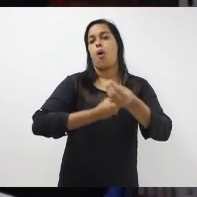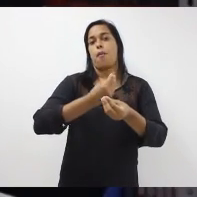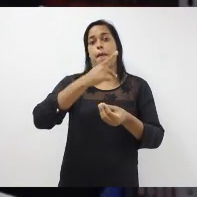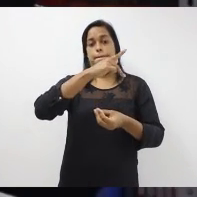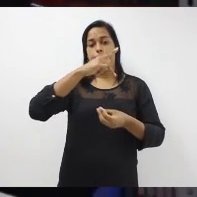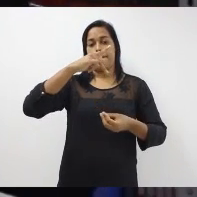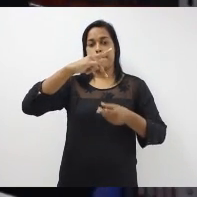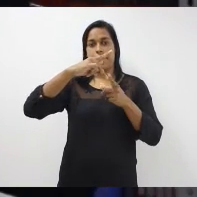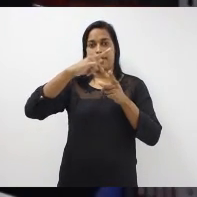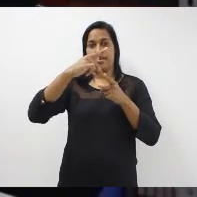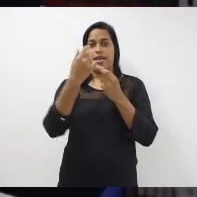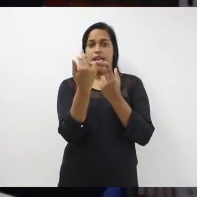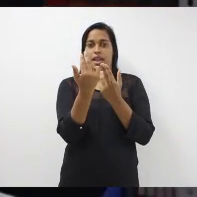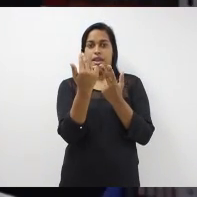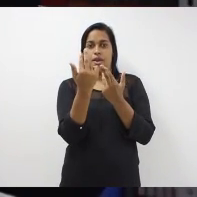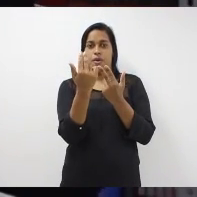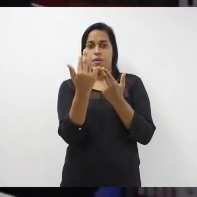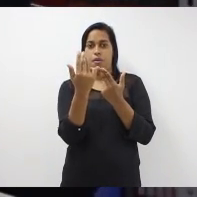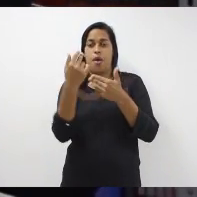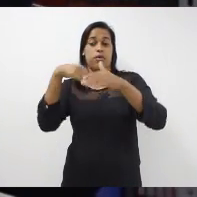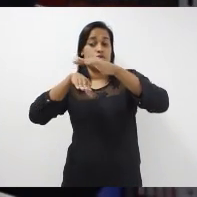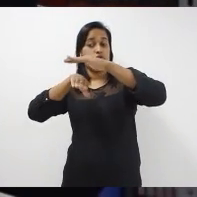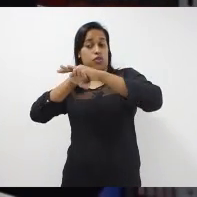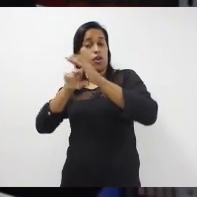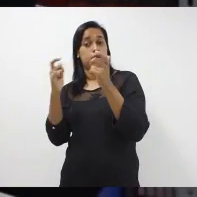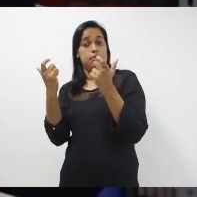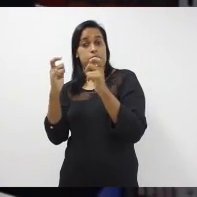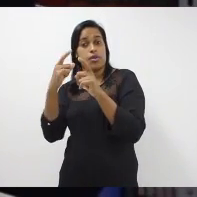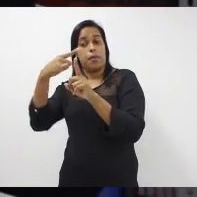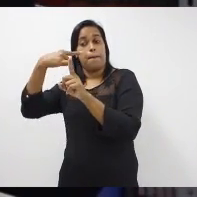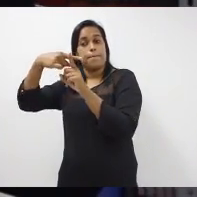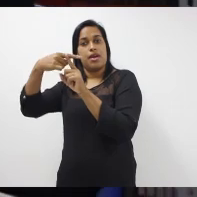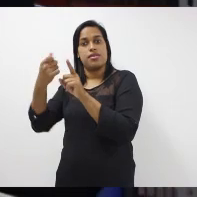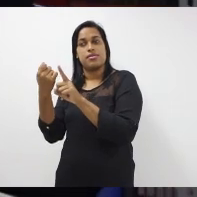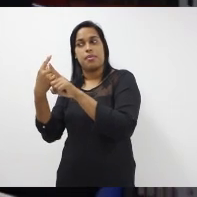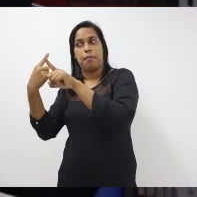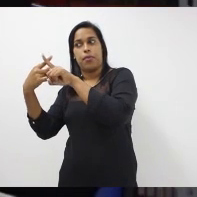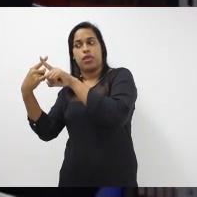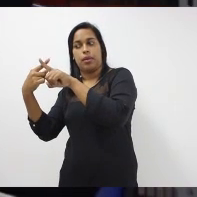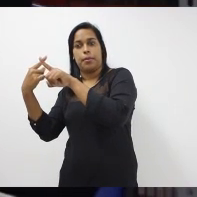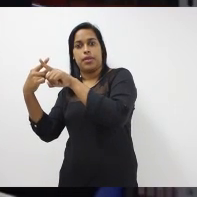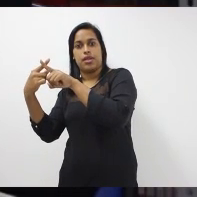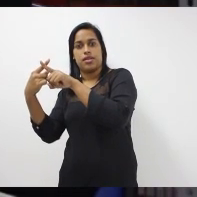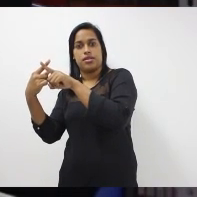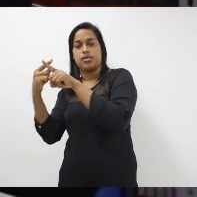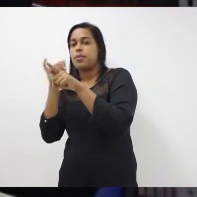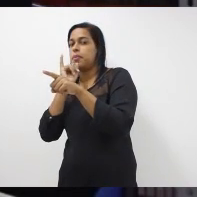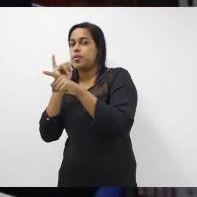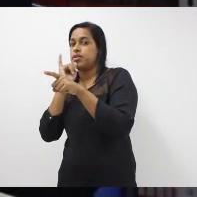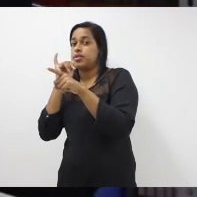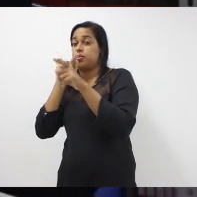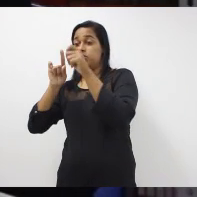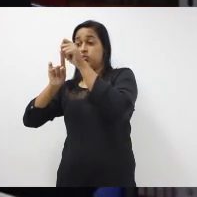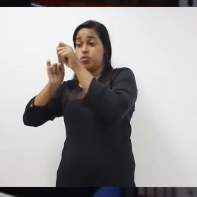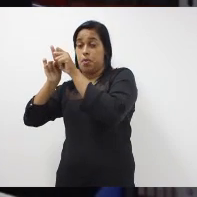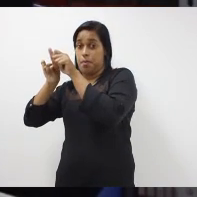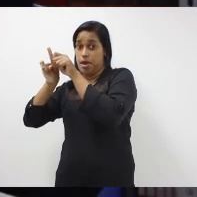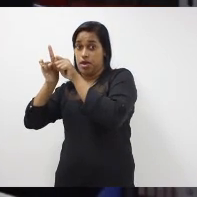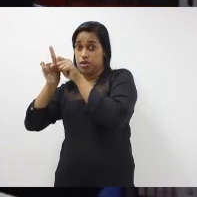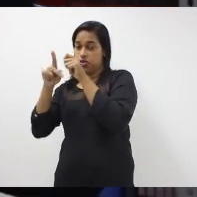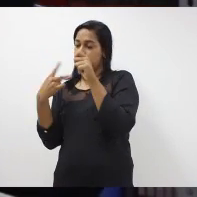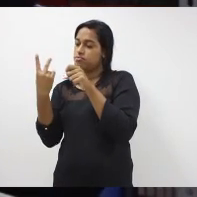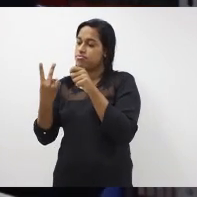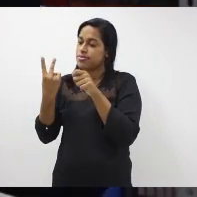PP é igual a estoque mínimo mais a multiplicação do consumo médio mensal mais o tempo